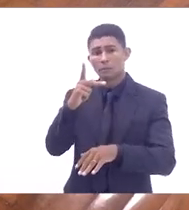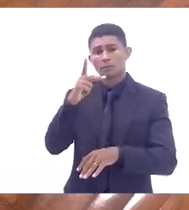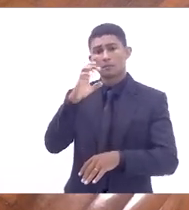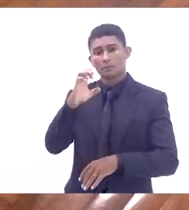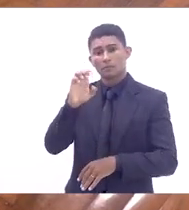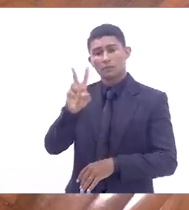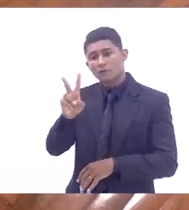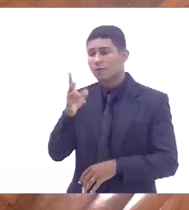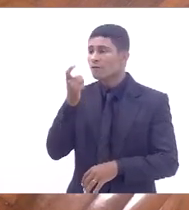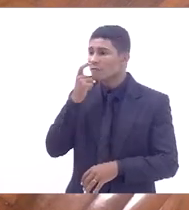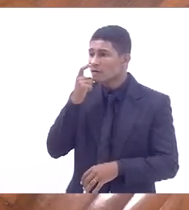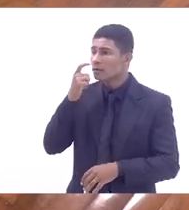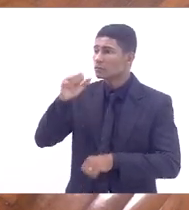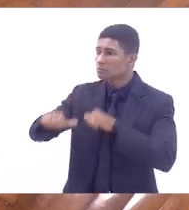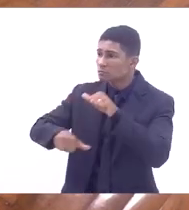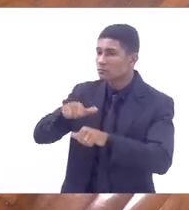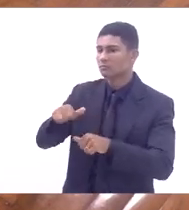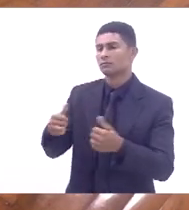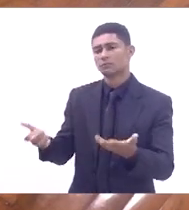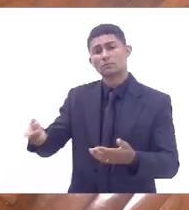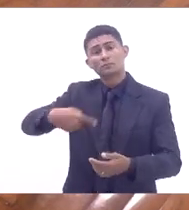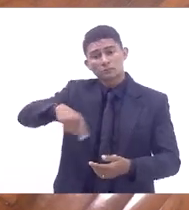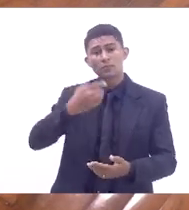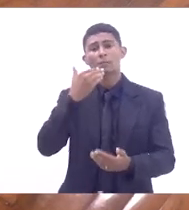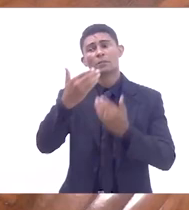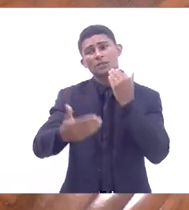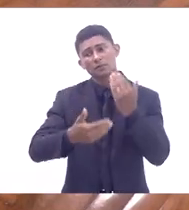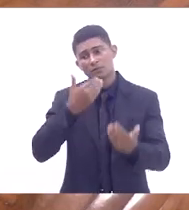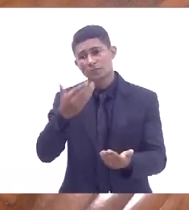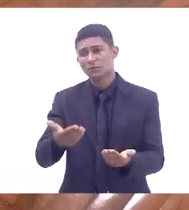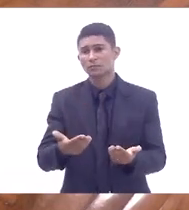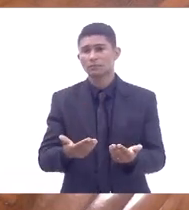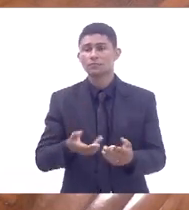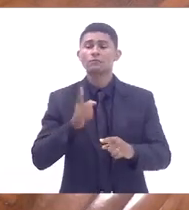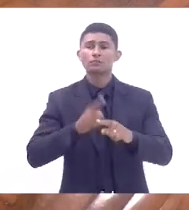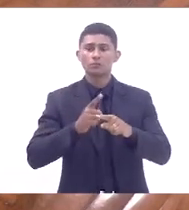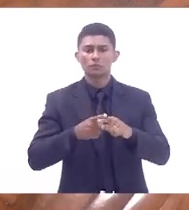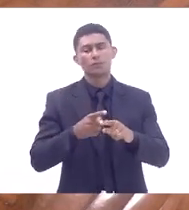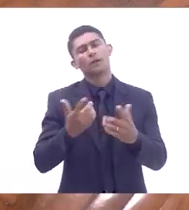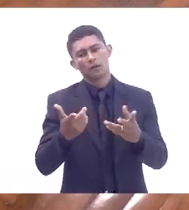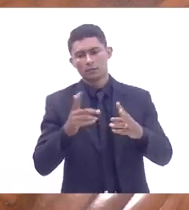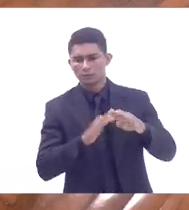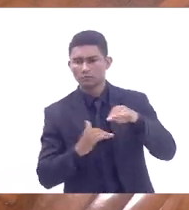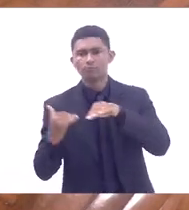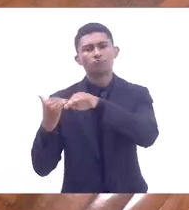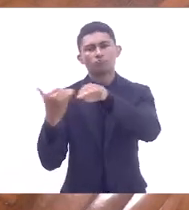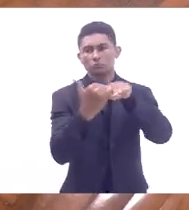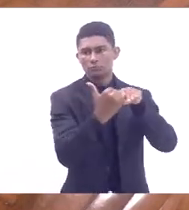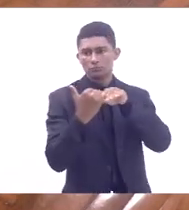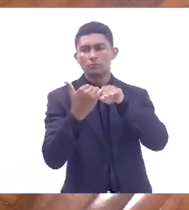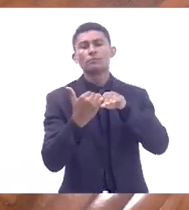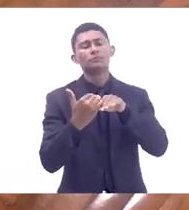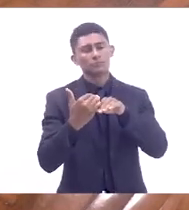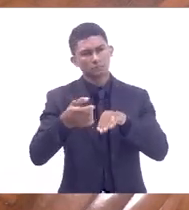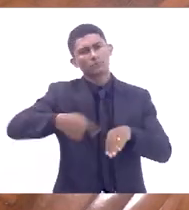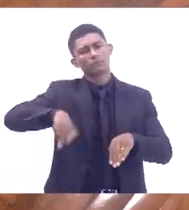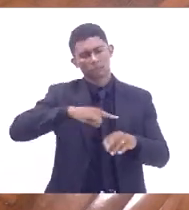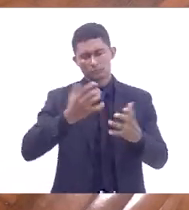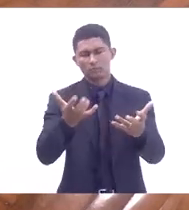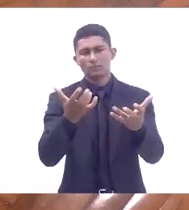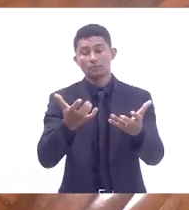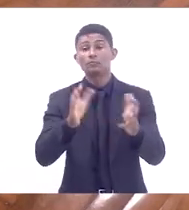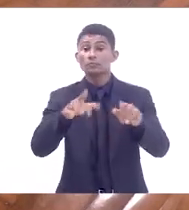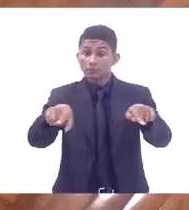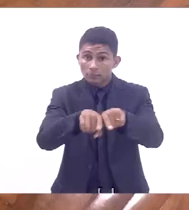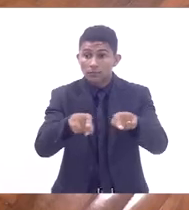então é esse é o nosso apelo né não que a isonomia não sejam o ideal para gente queremos nós